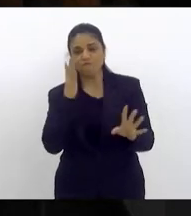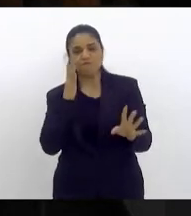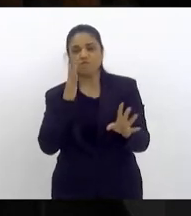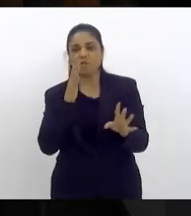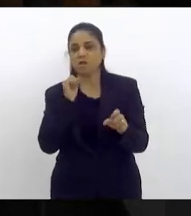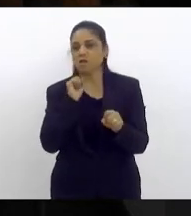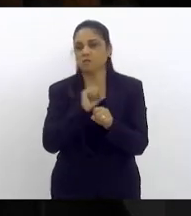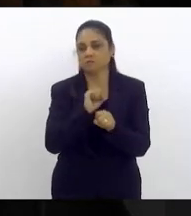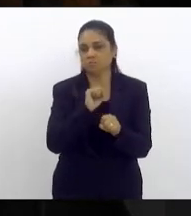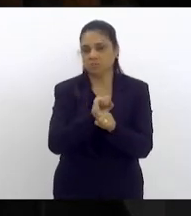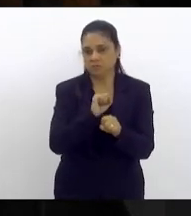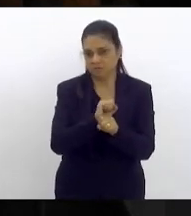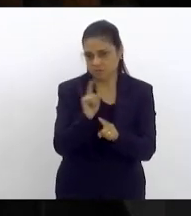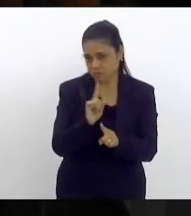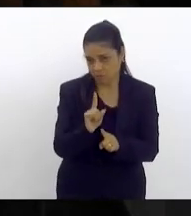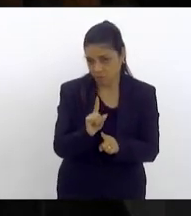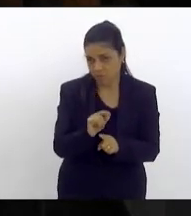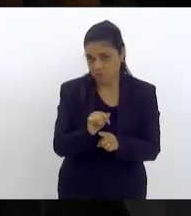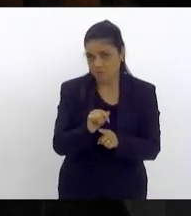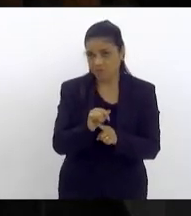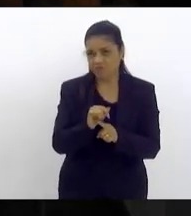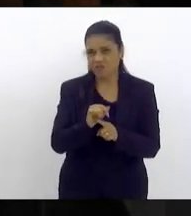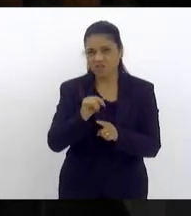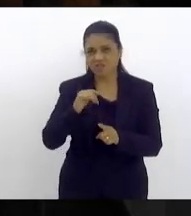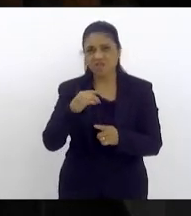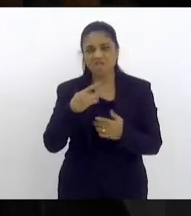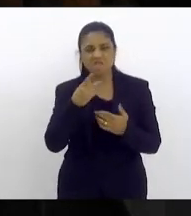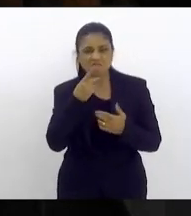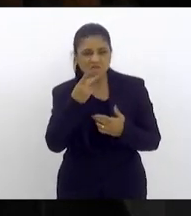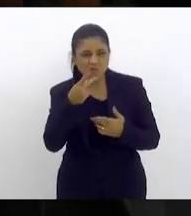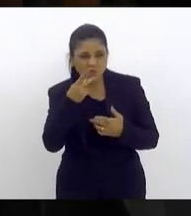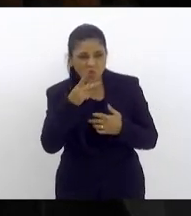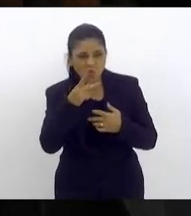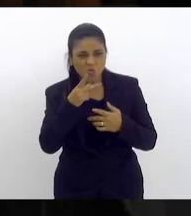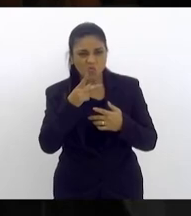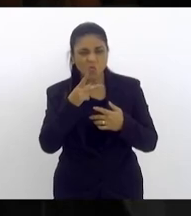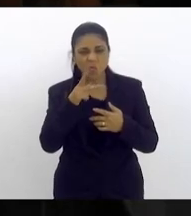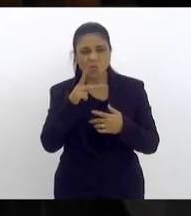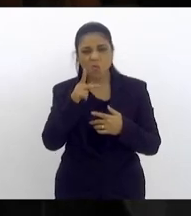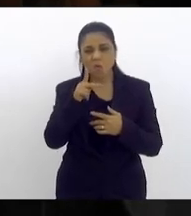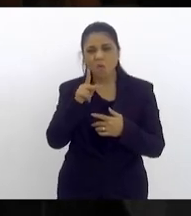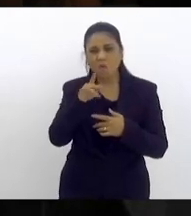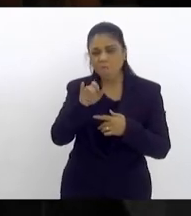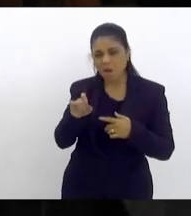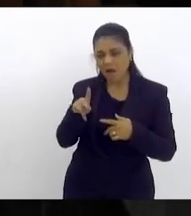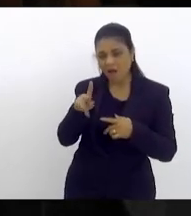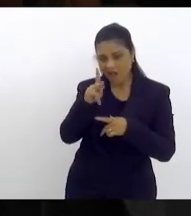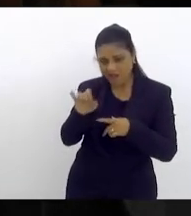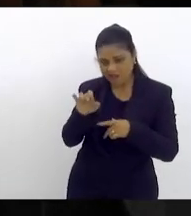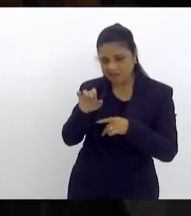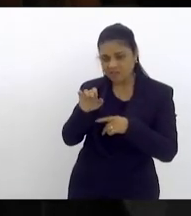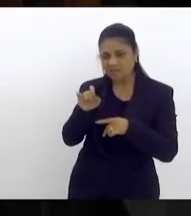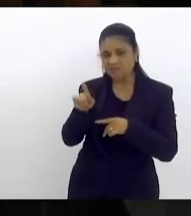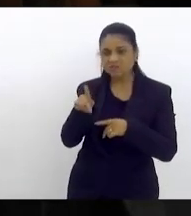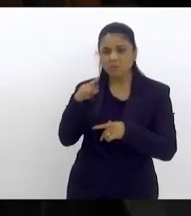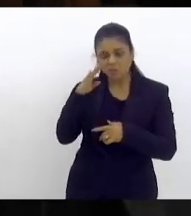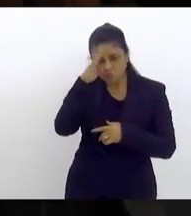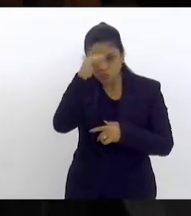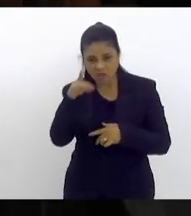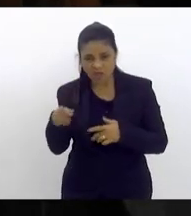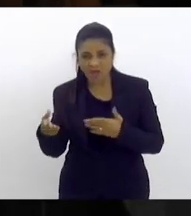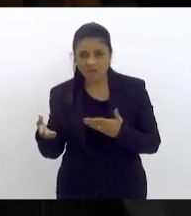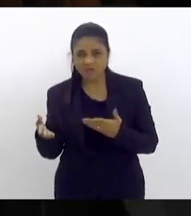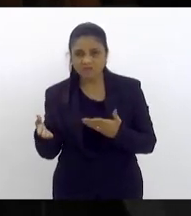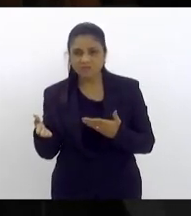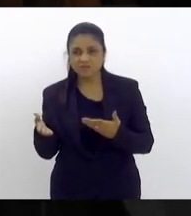dizer que bolsonaro questão da covid falaram do pai do presidente bolsonaro falaram do vereador Carlos bolsonaro que na semana passada